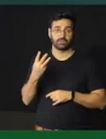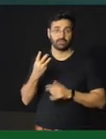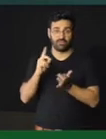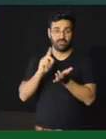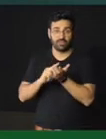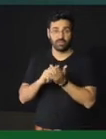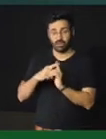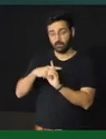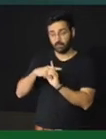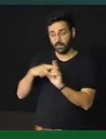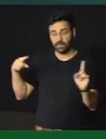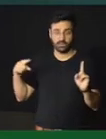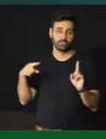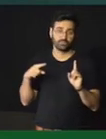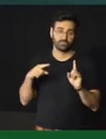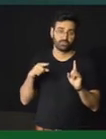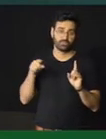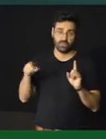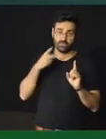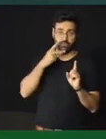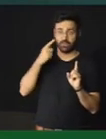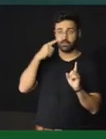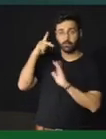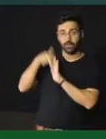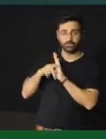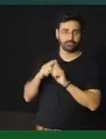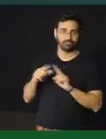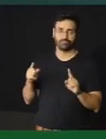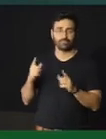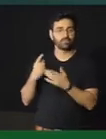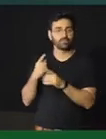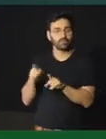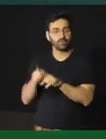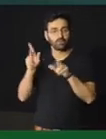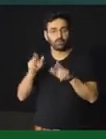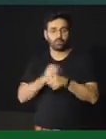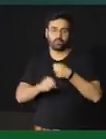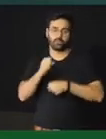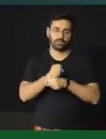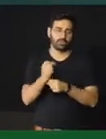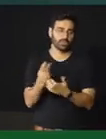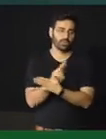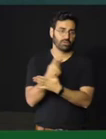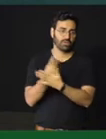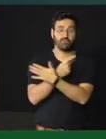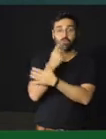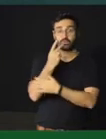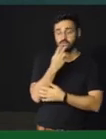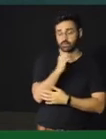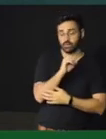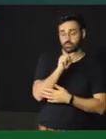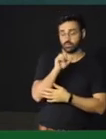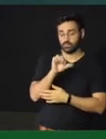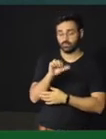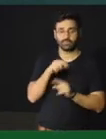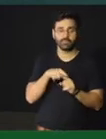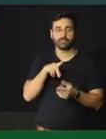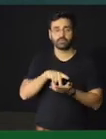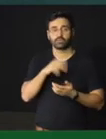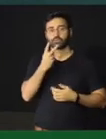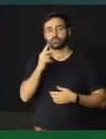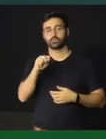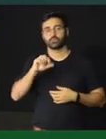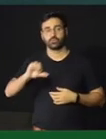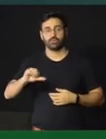metade do que eles projetaram assim como Eles erraram no PIB do ano passado Disseram que ia ser 0.9 o PIB foi